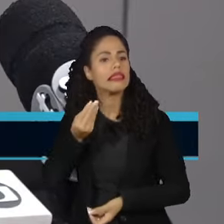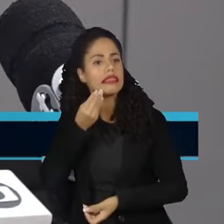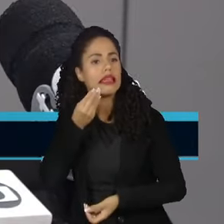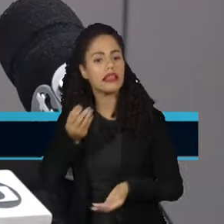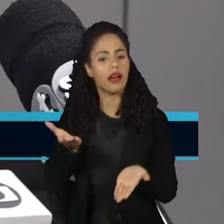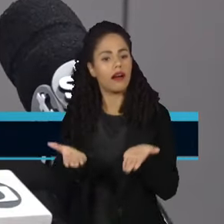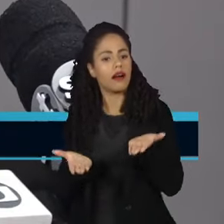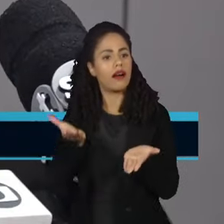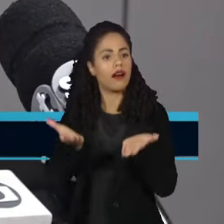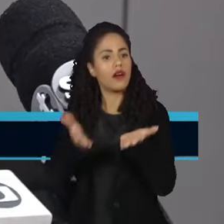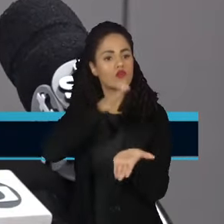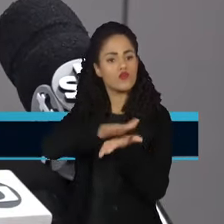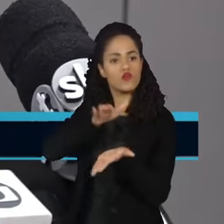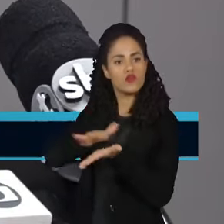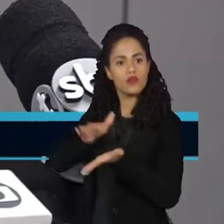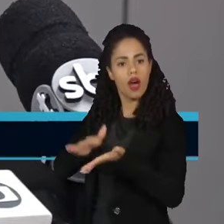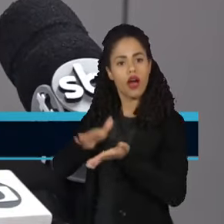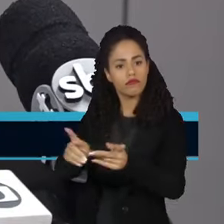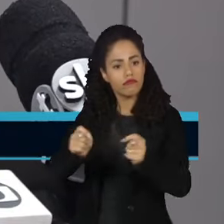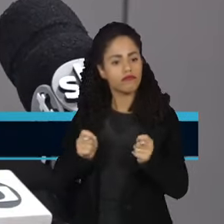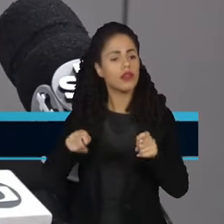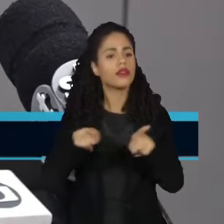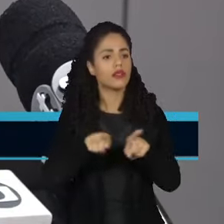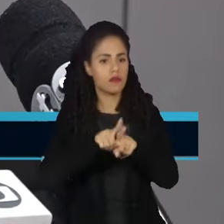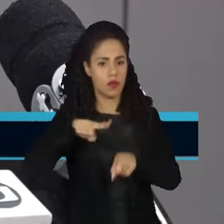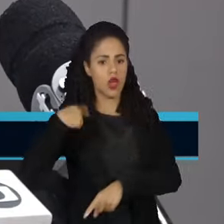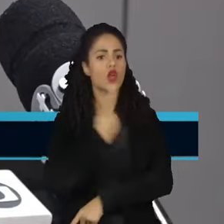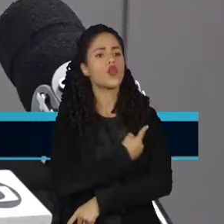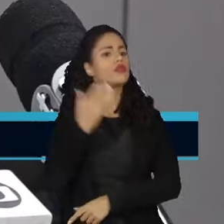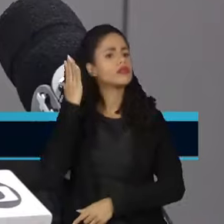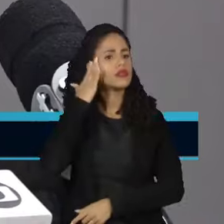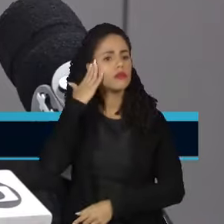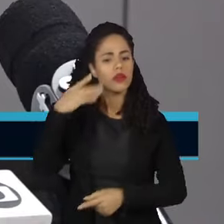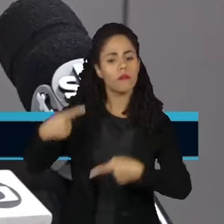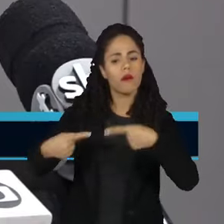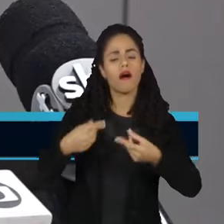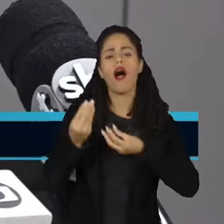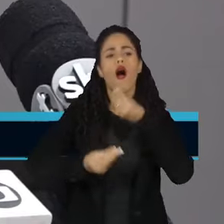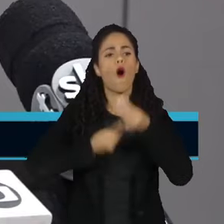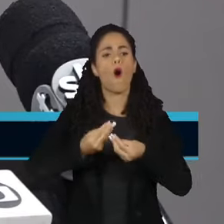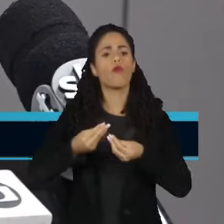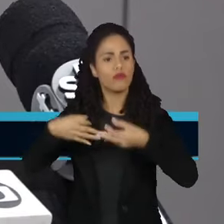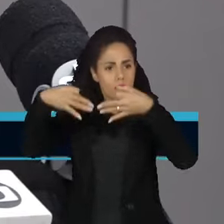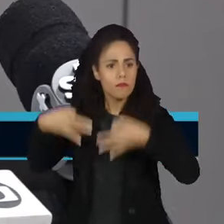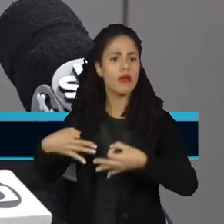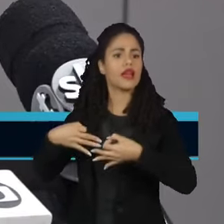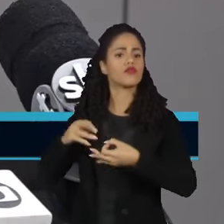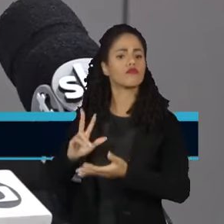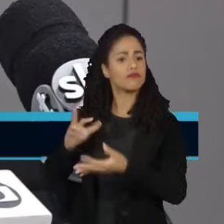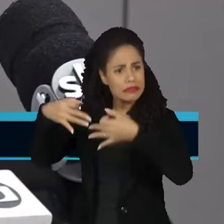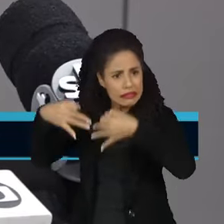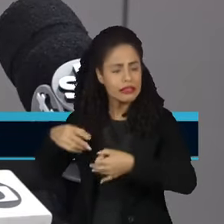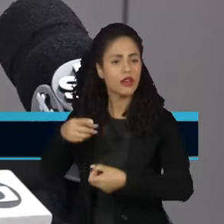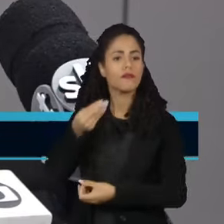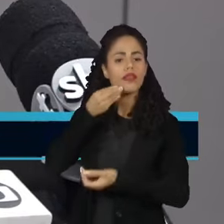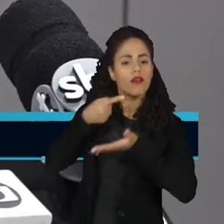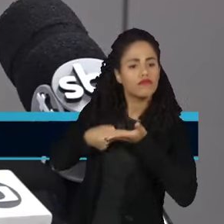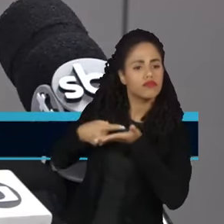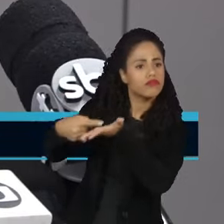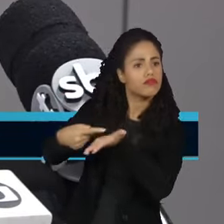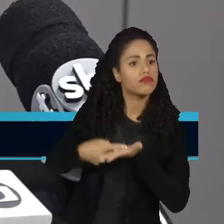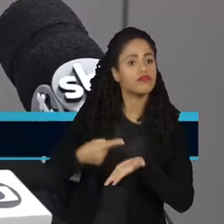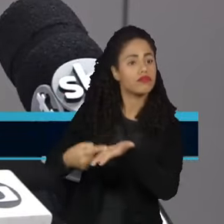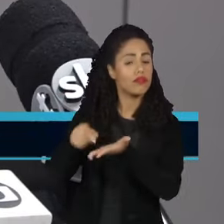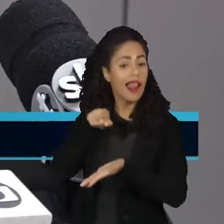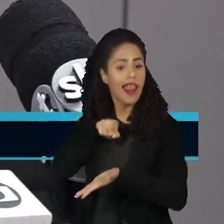equilíbrio das contas públicas, mas também saímos convencidos de uma disposição firme que ele tem para fazer o diálogo dentro